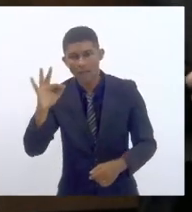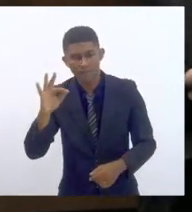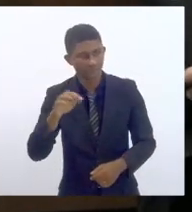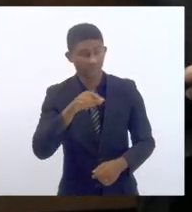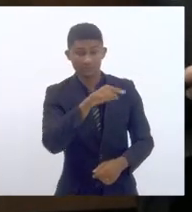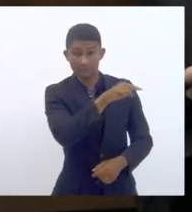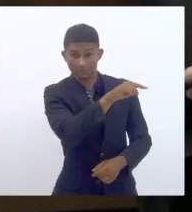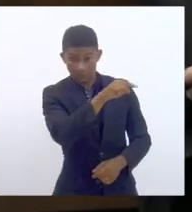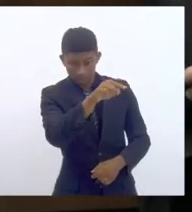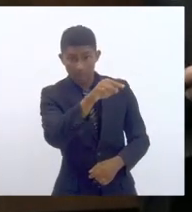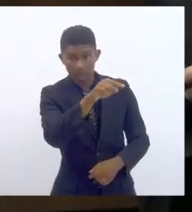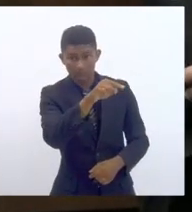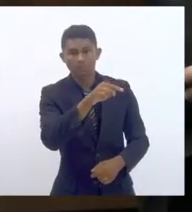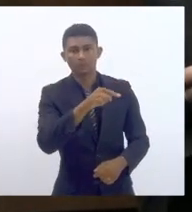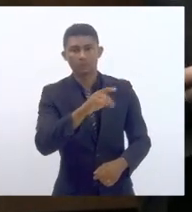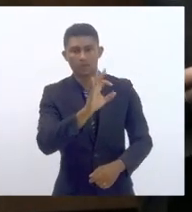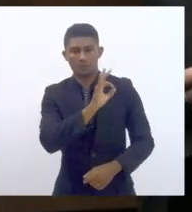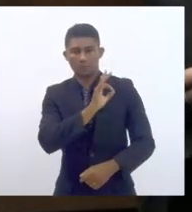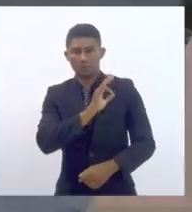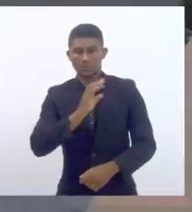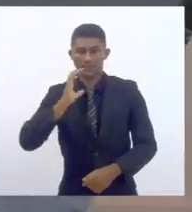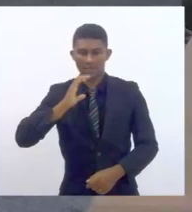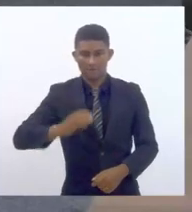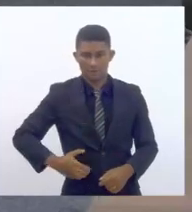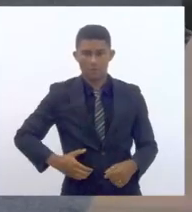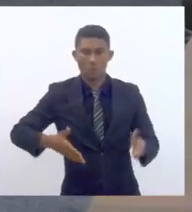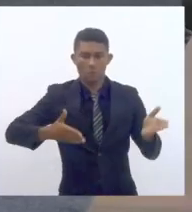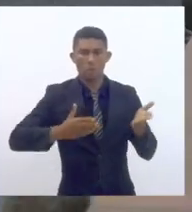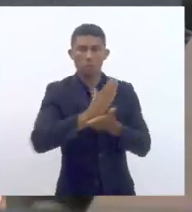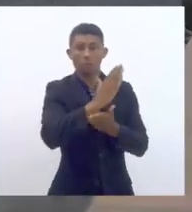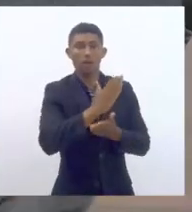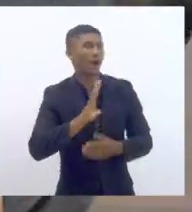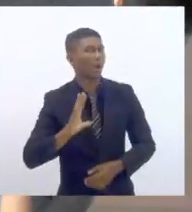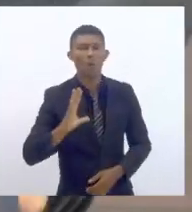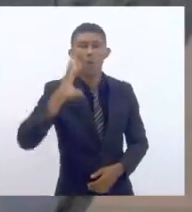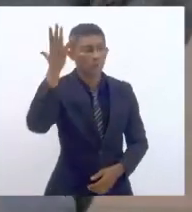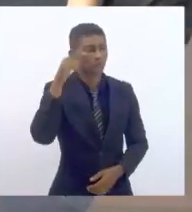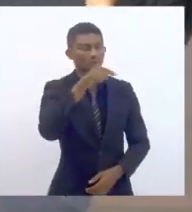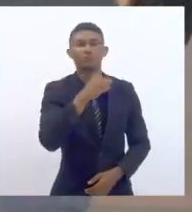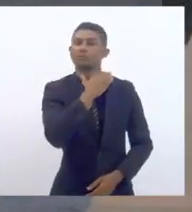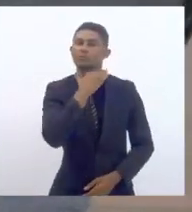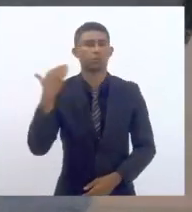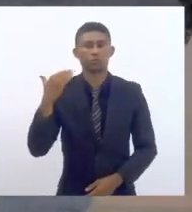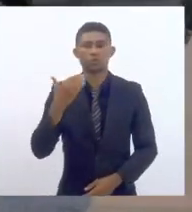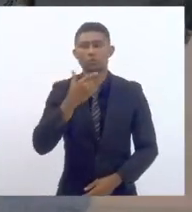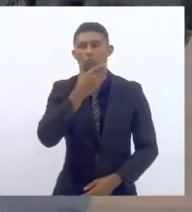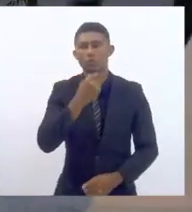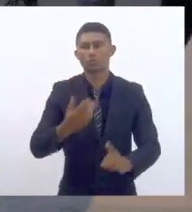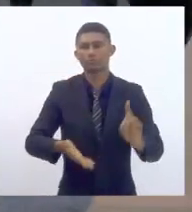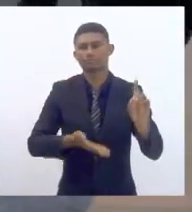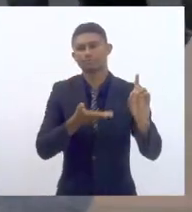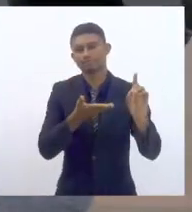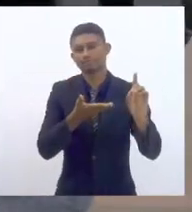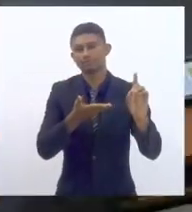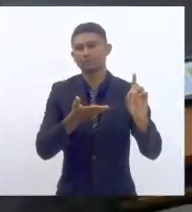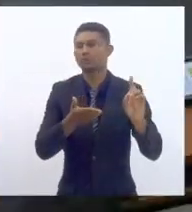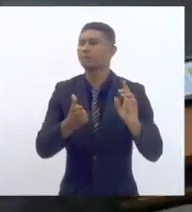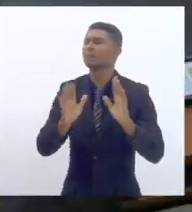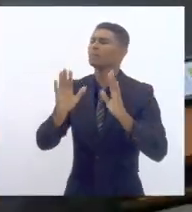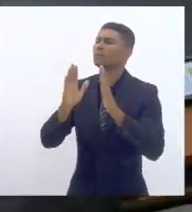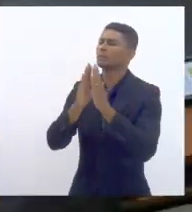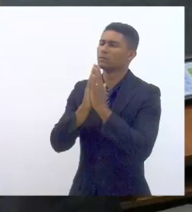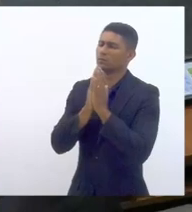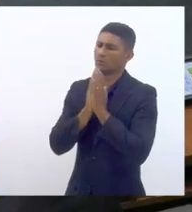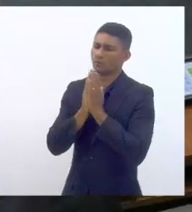aprovados da Polícia Civil, primeiro que houve uma morte de um rapaz... Aqui, olha só, deputada Ana, por favor. É só